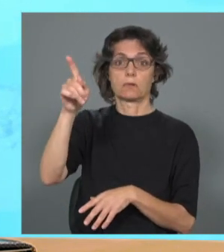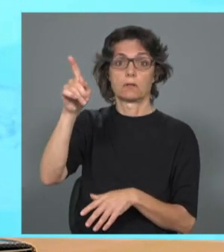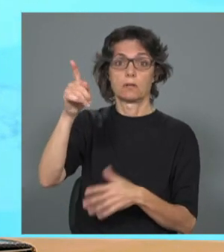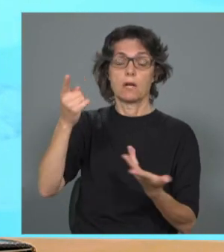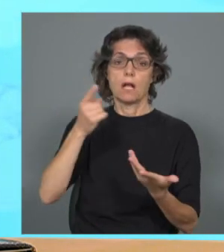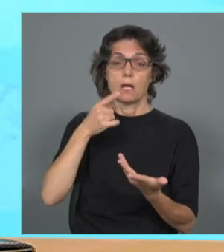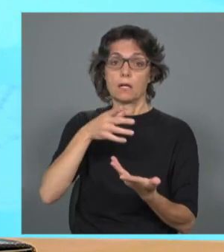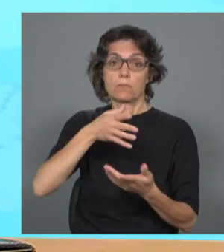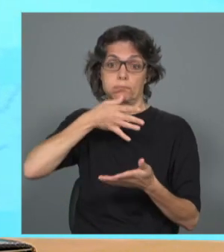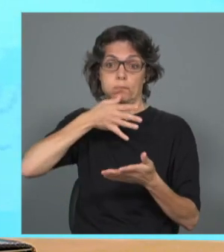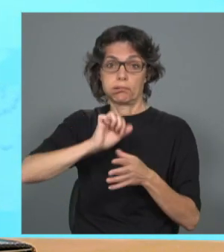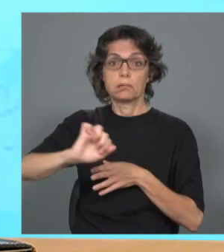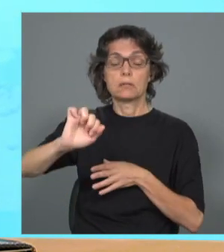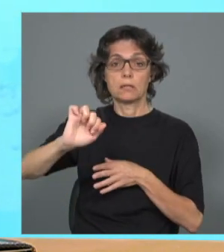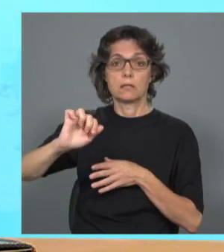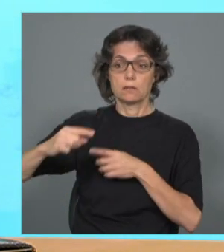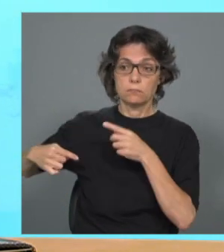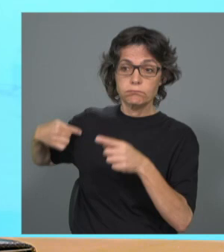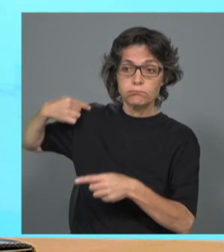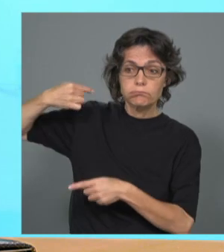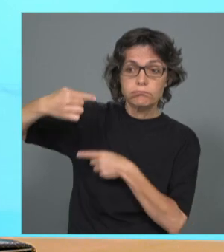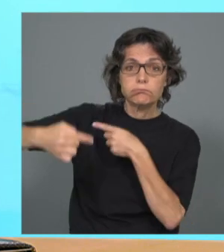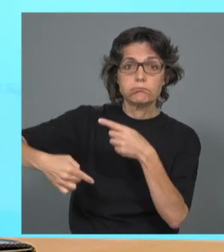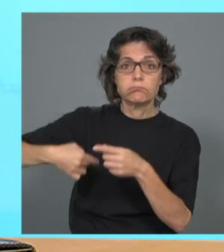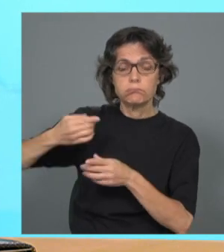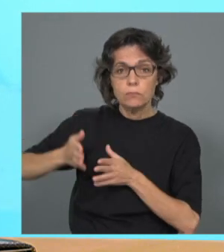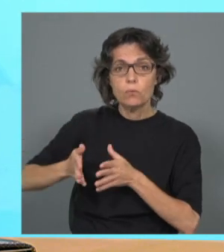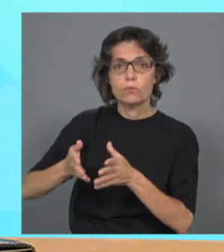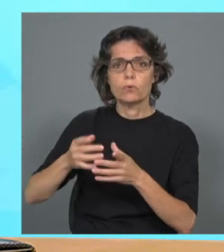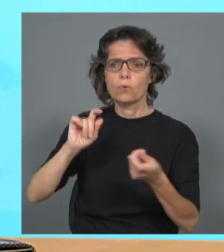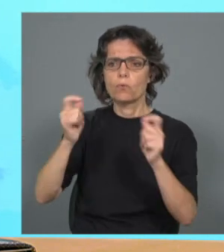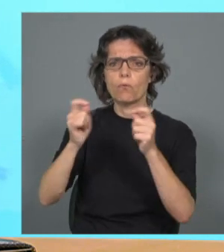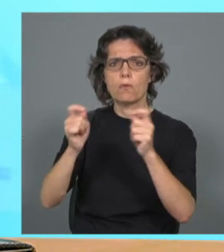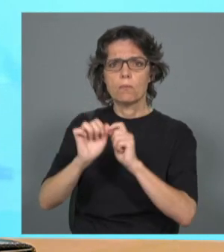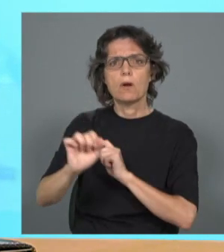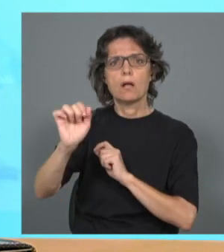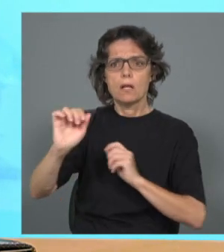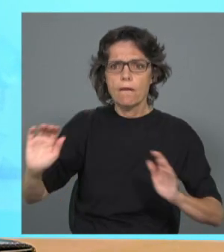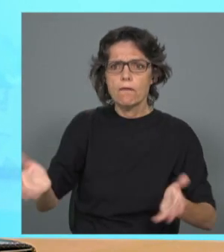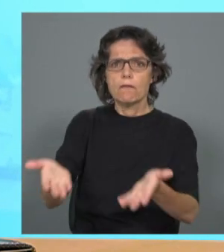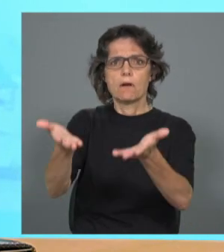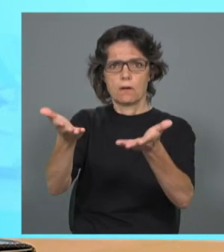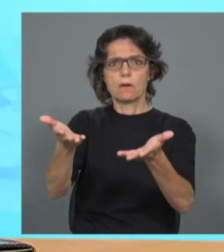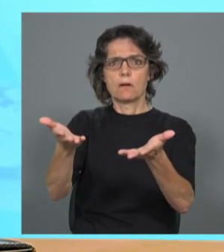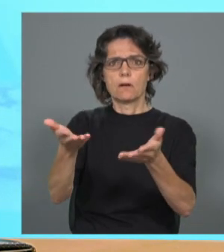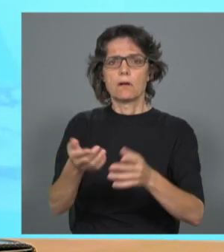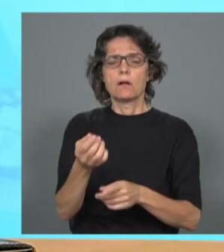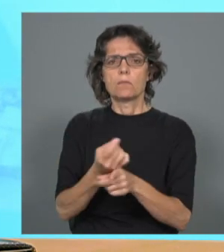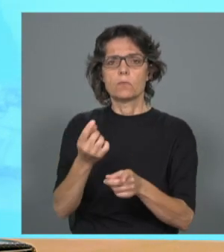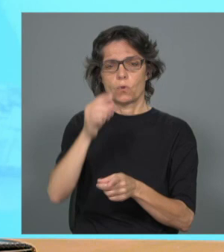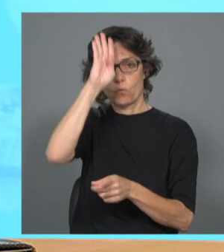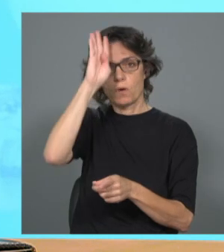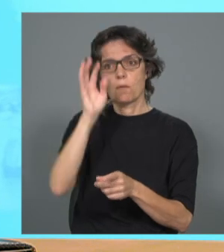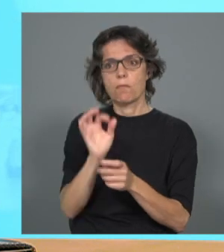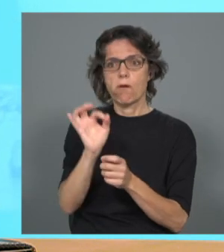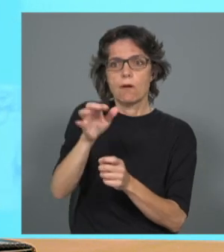síntese de todo esse percurso do magistério da Igreja e relança esse debate de uma forma muitíssimo mais elaborada, não é? Portanto, o contributo do Papa Francisco